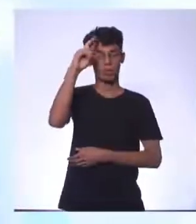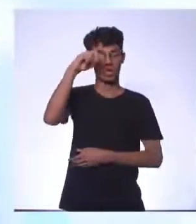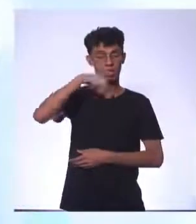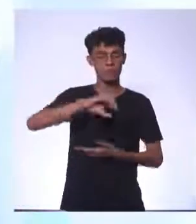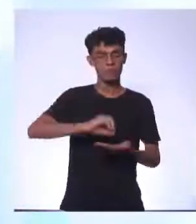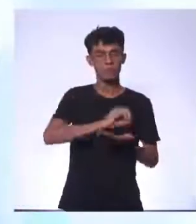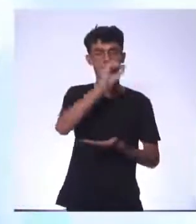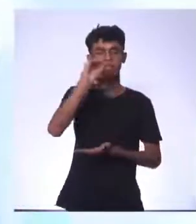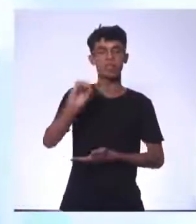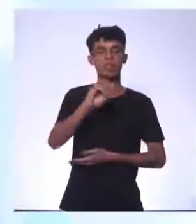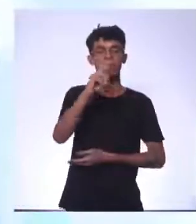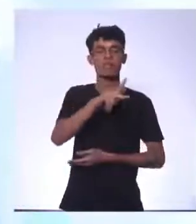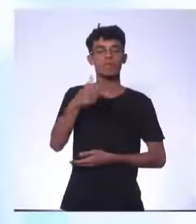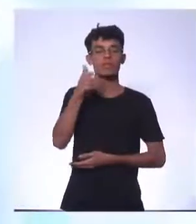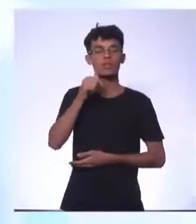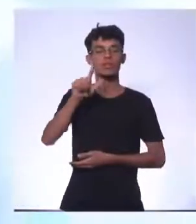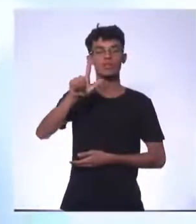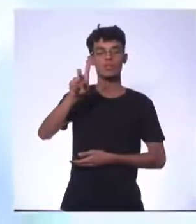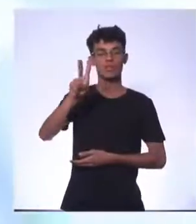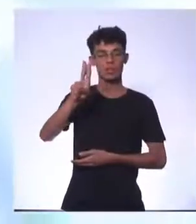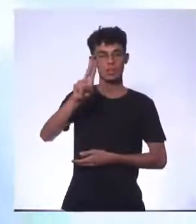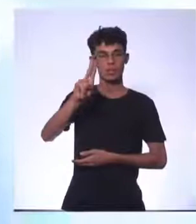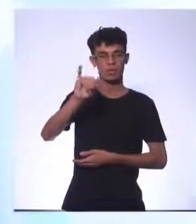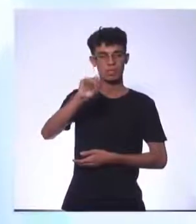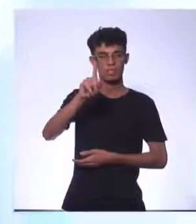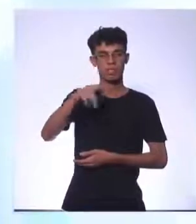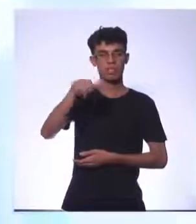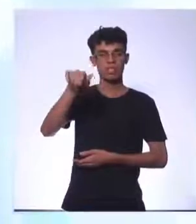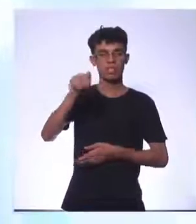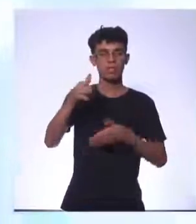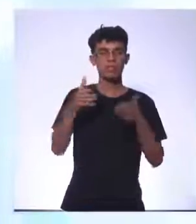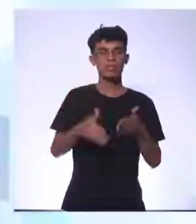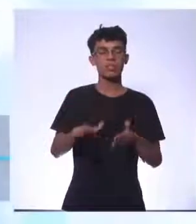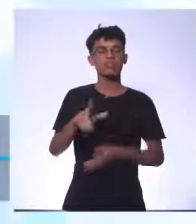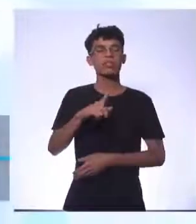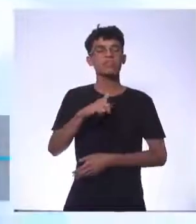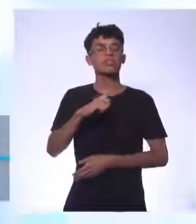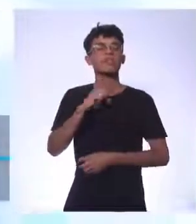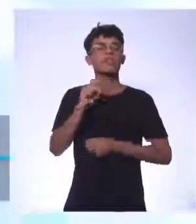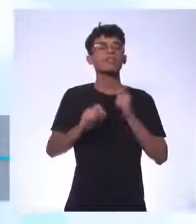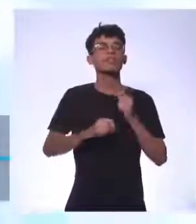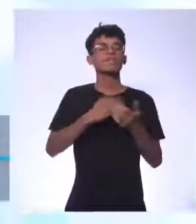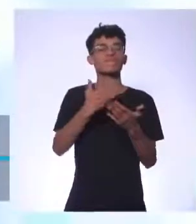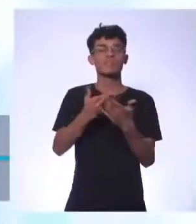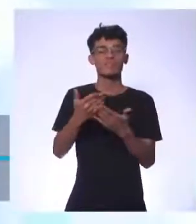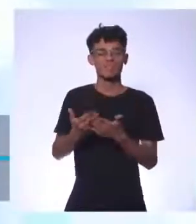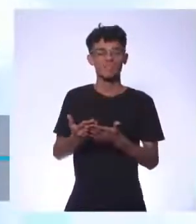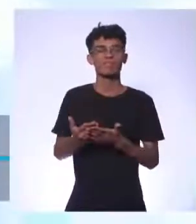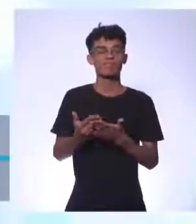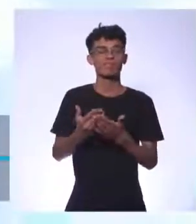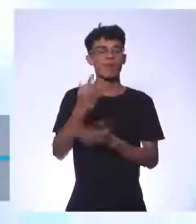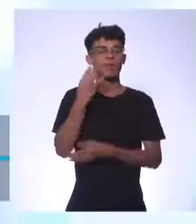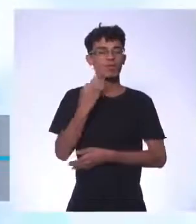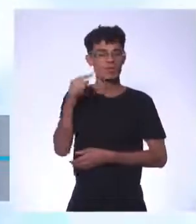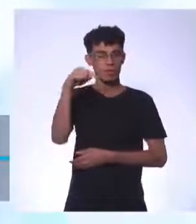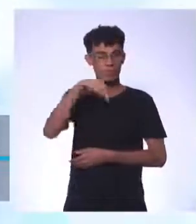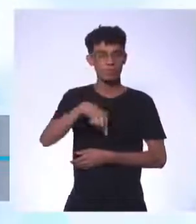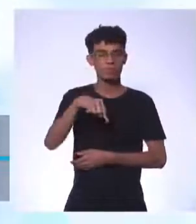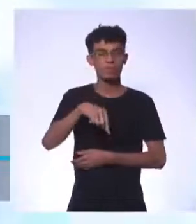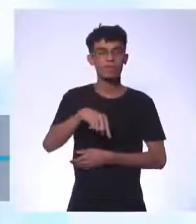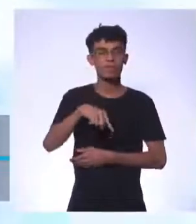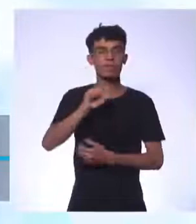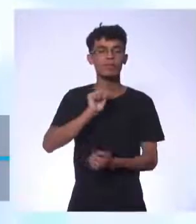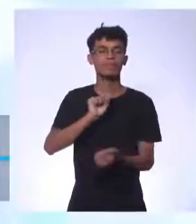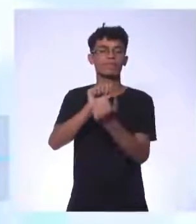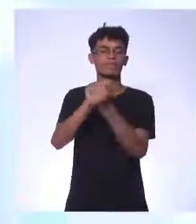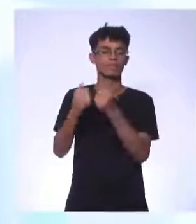sou a professora Luíse Coutinho e hoje teremos uma aula inédita, ao vivo aqui no estúdio, para apoiar